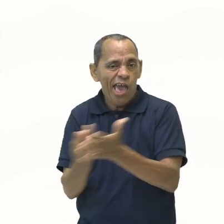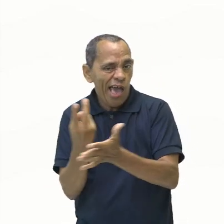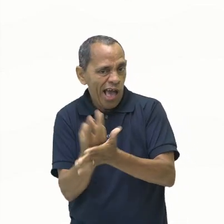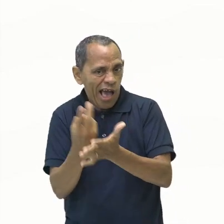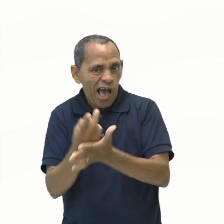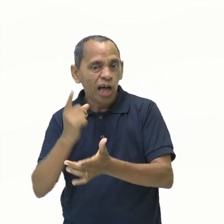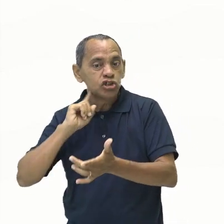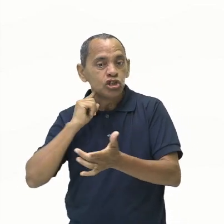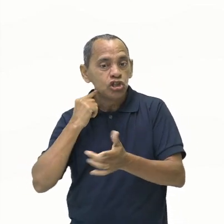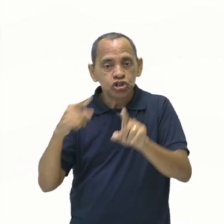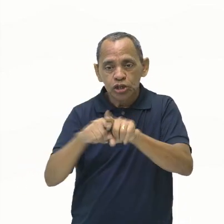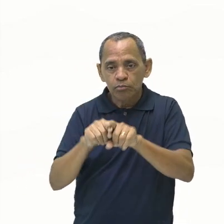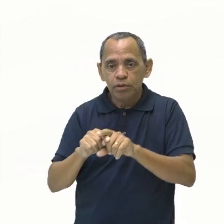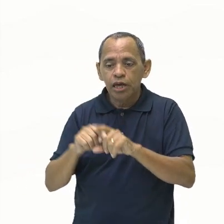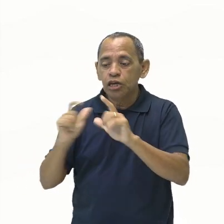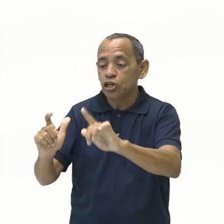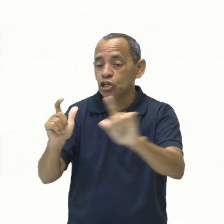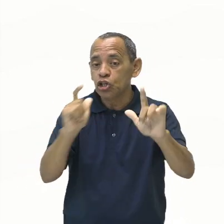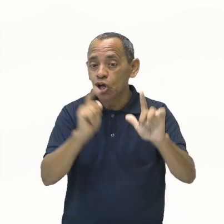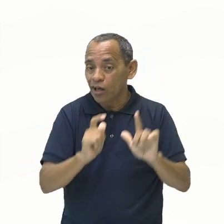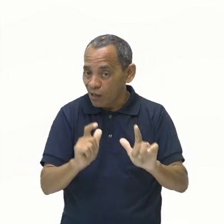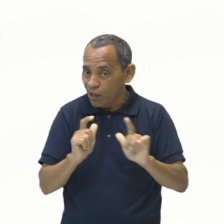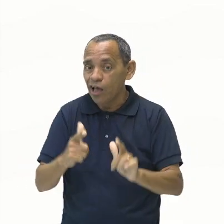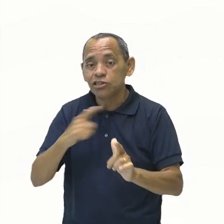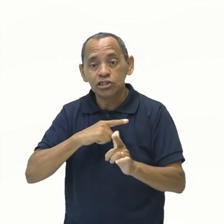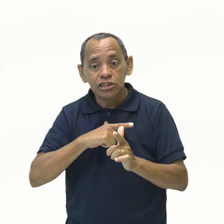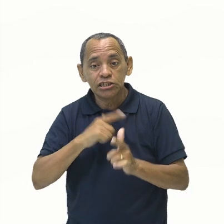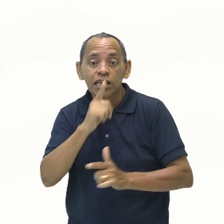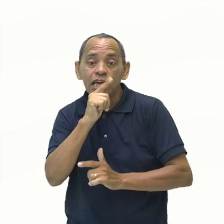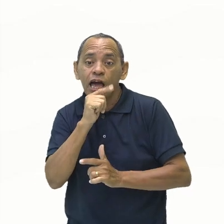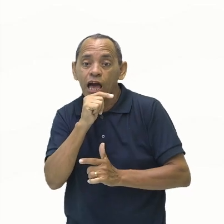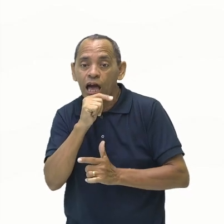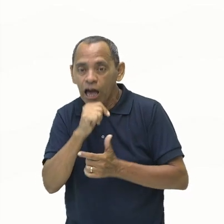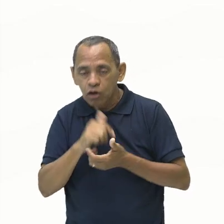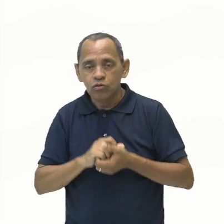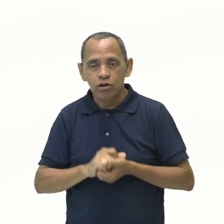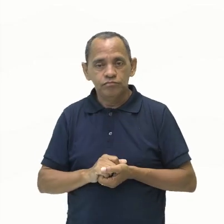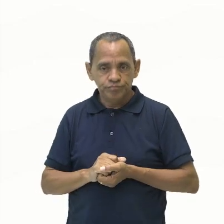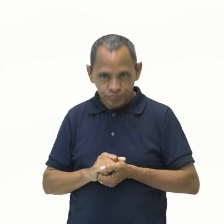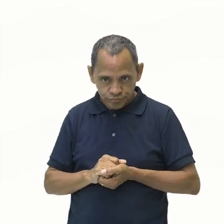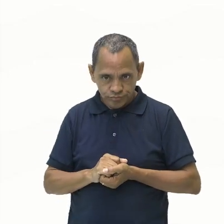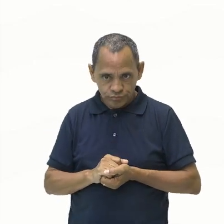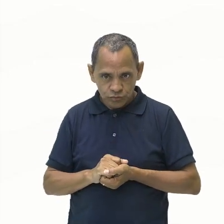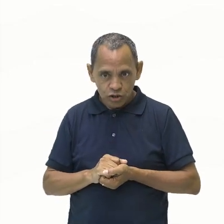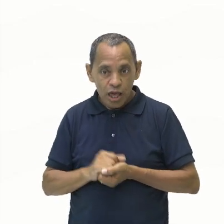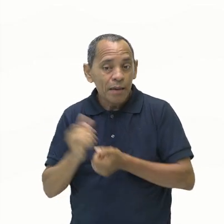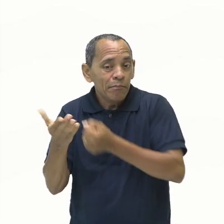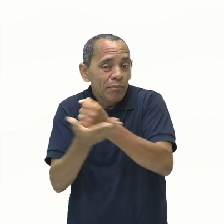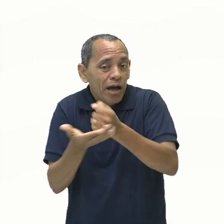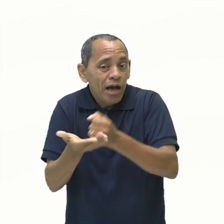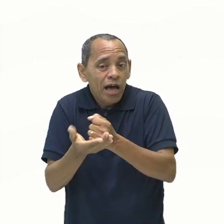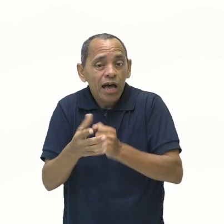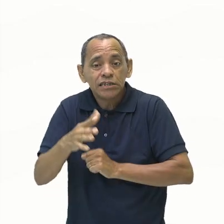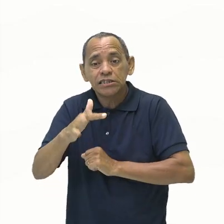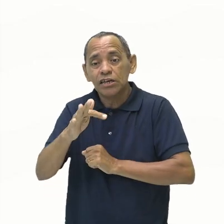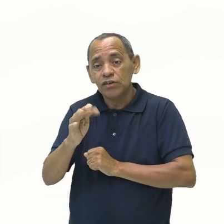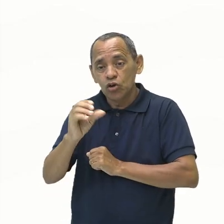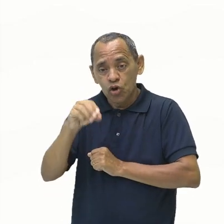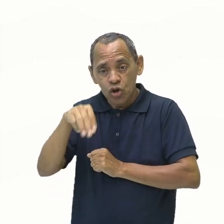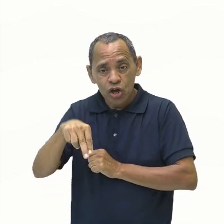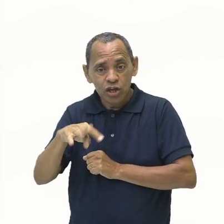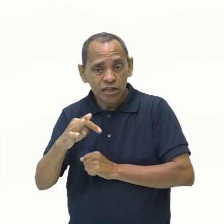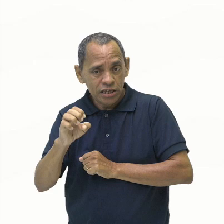lixo em terrenos e cursos de água. Como vocês observaram no início da aula, a questão da queima de